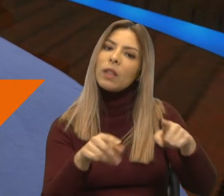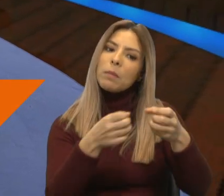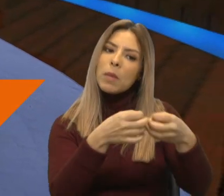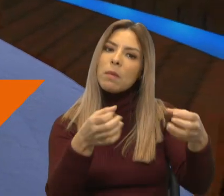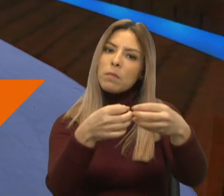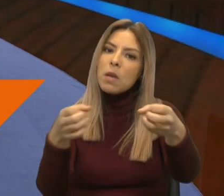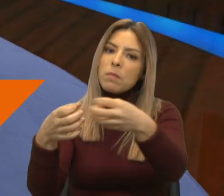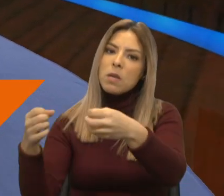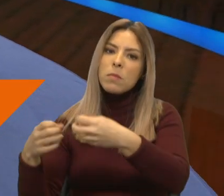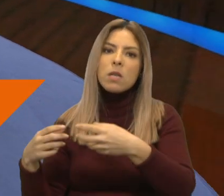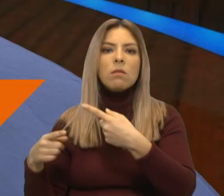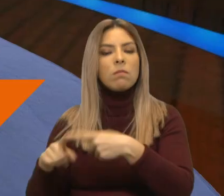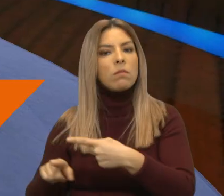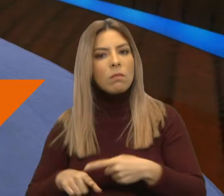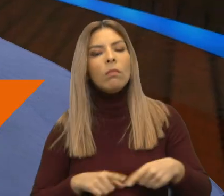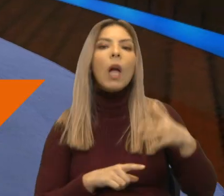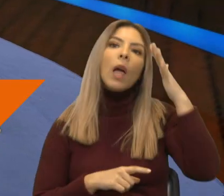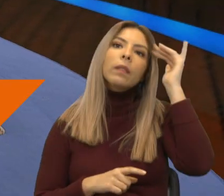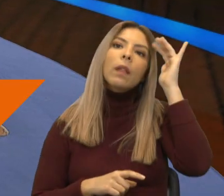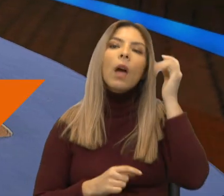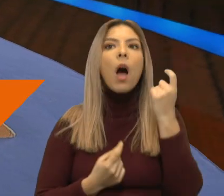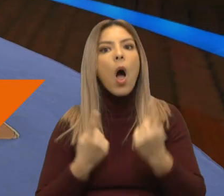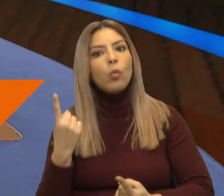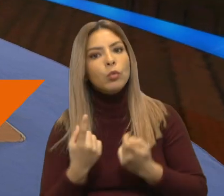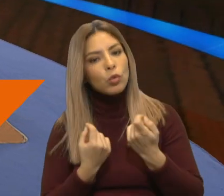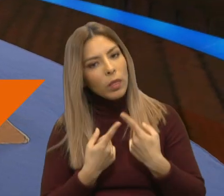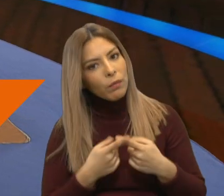dúvida que com algumas igrejas é difícil, as seitas,